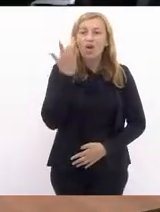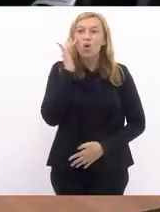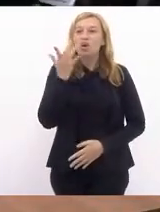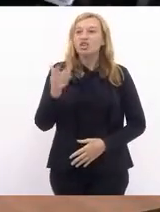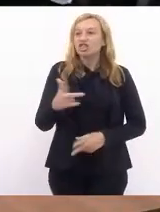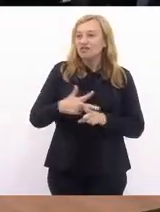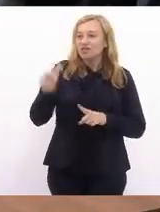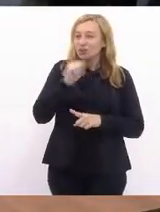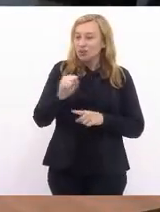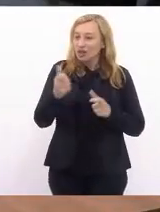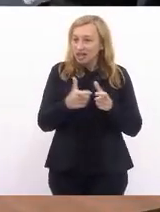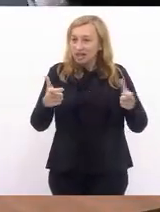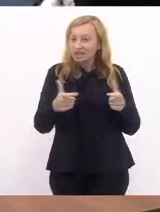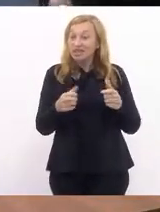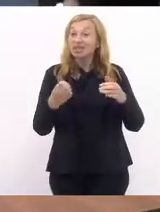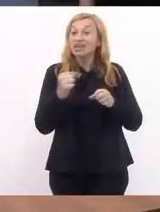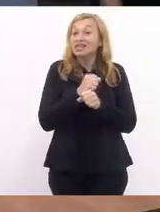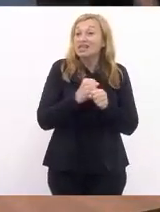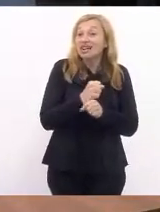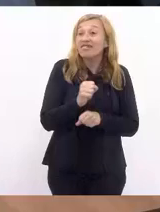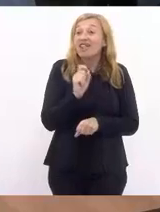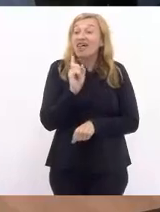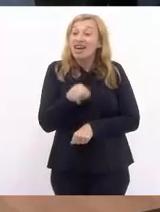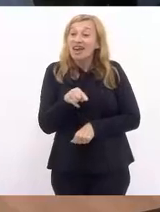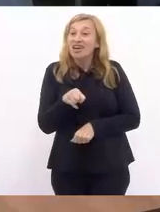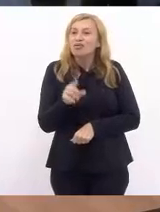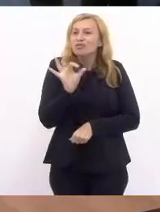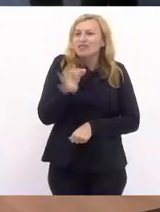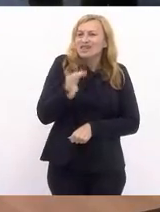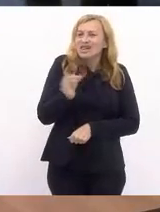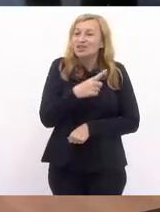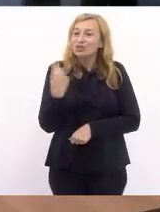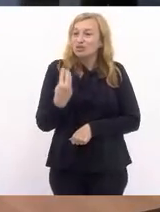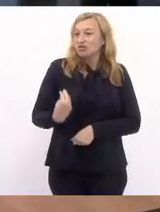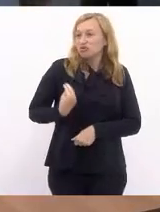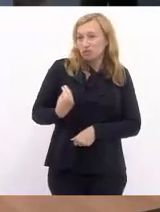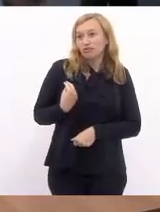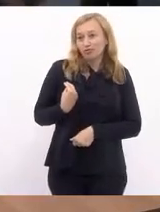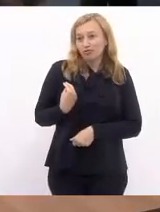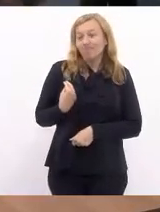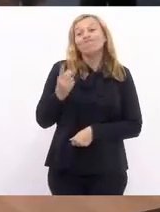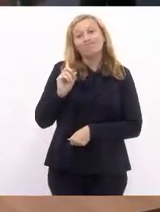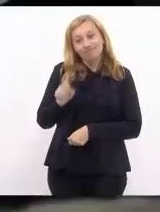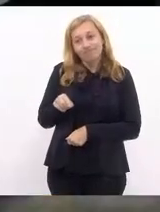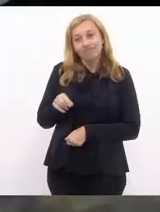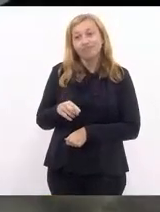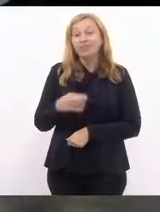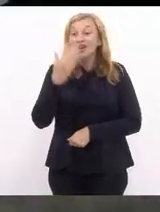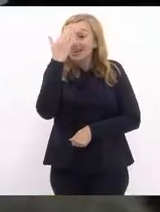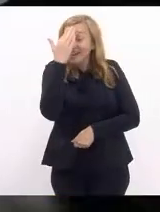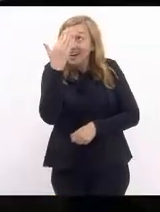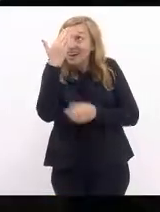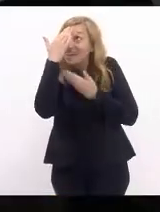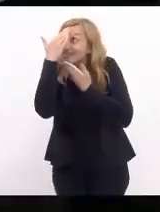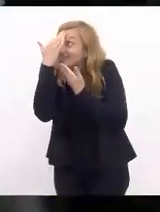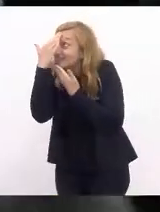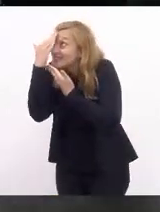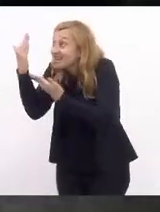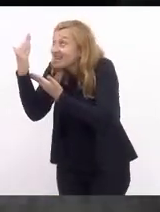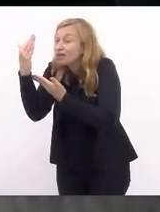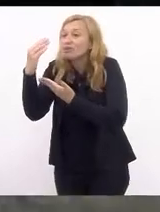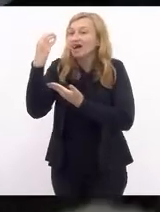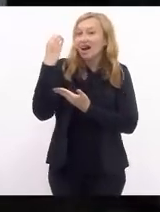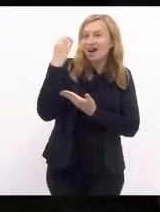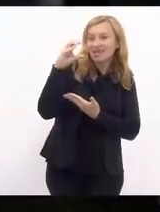acho que a maior vitória desse ano é o fato de não existe estarmos vivos né Graças a Deus a